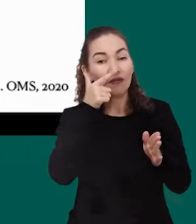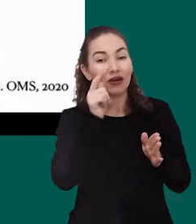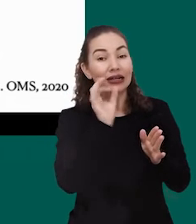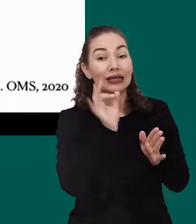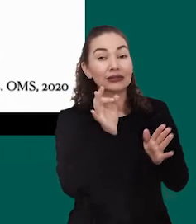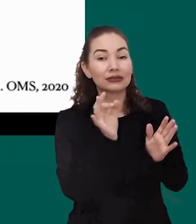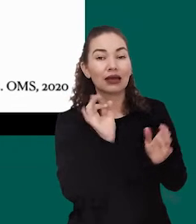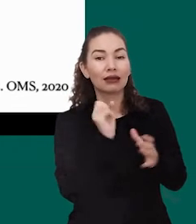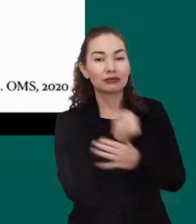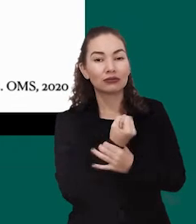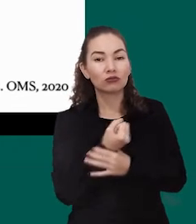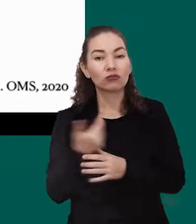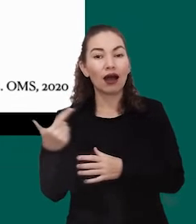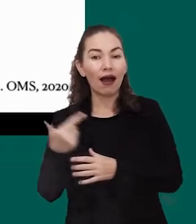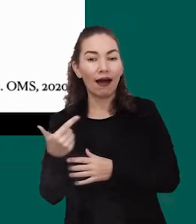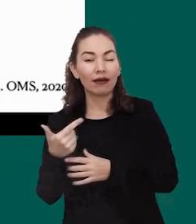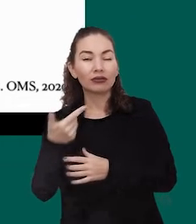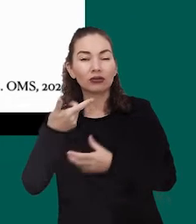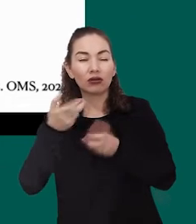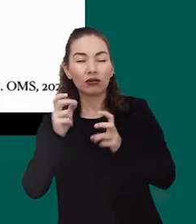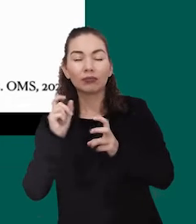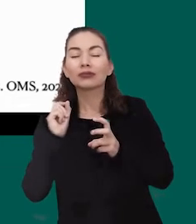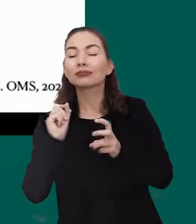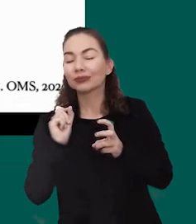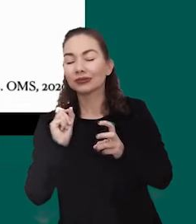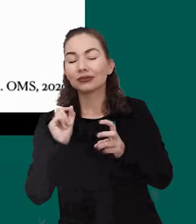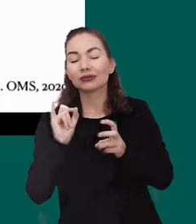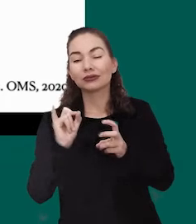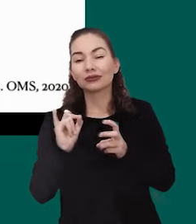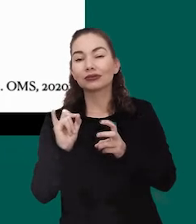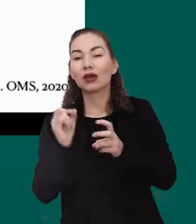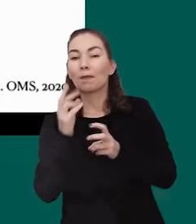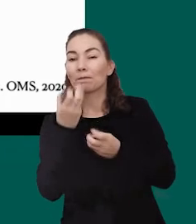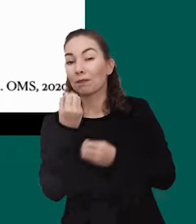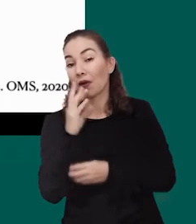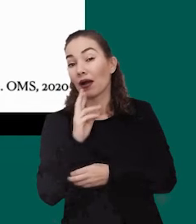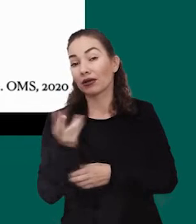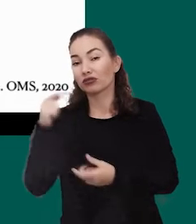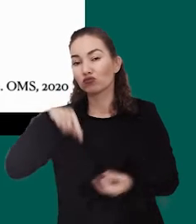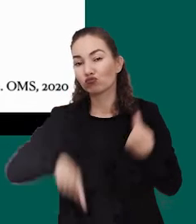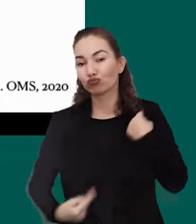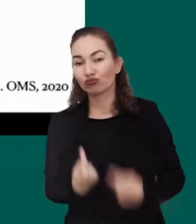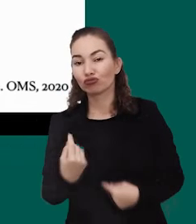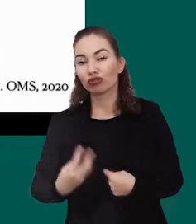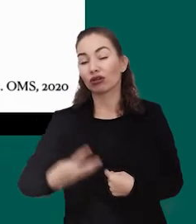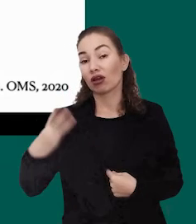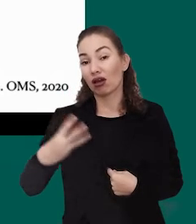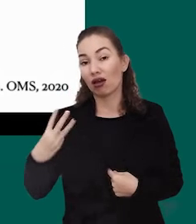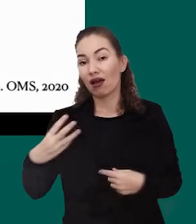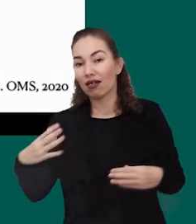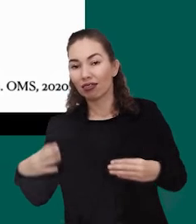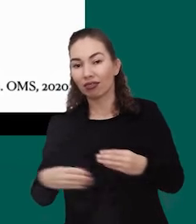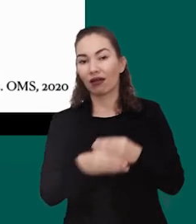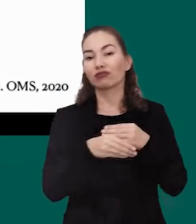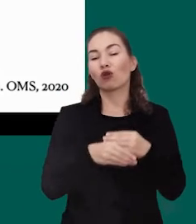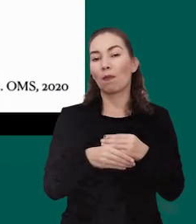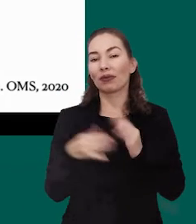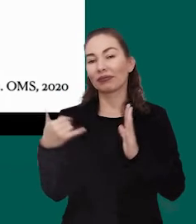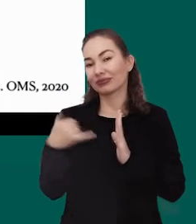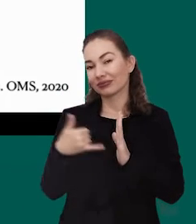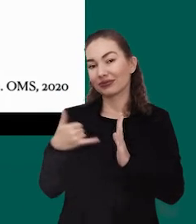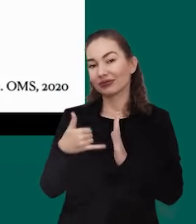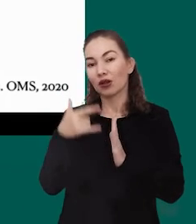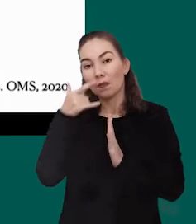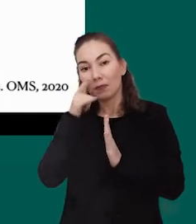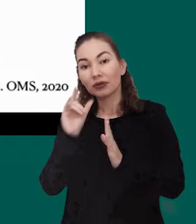segura. A fase 2 vai verificar se essa vacina gera uma boa resposta imunológica, e a fase 3 vai complementar dados de eficácia e segurança para